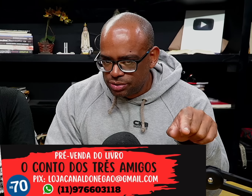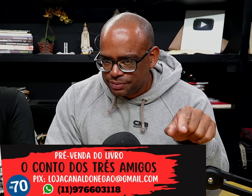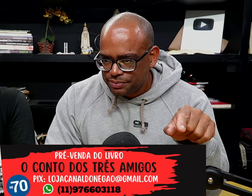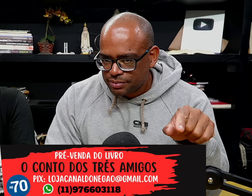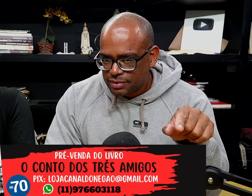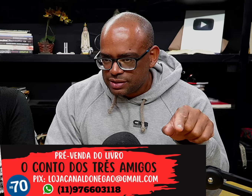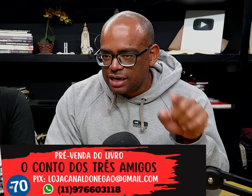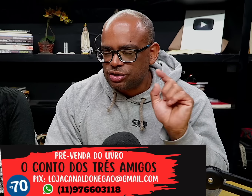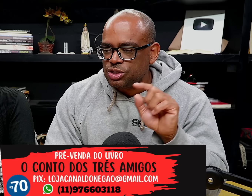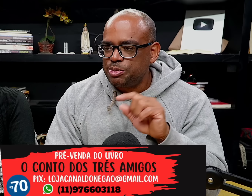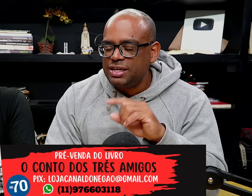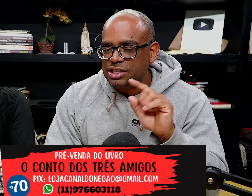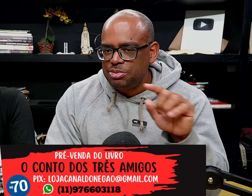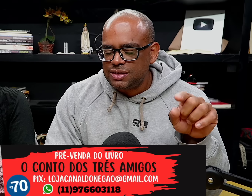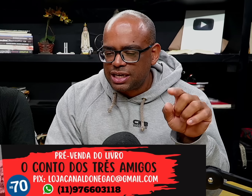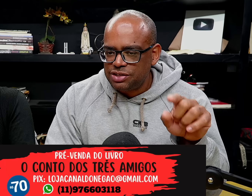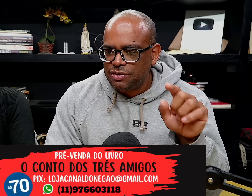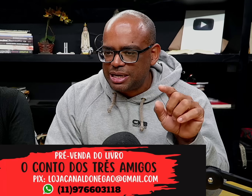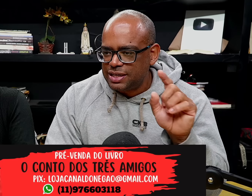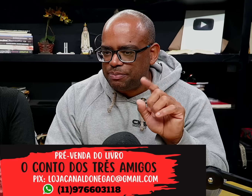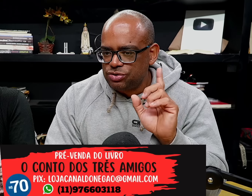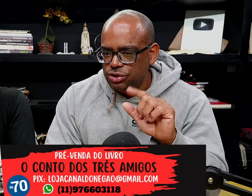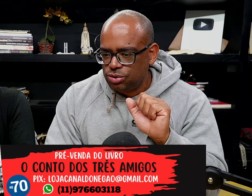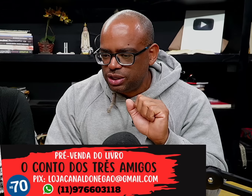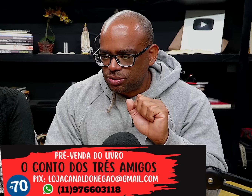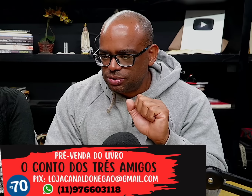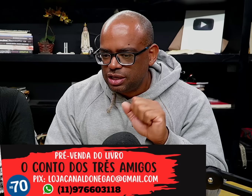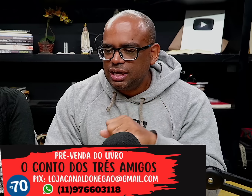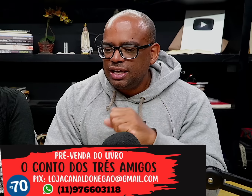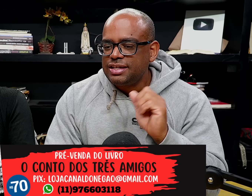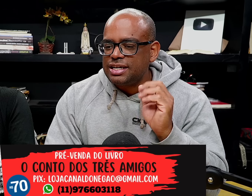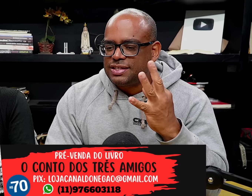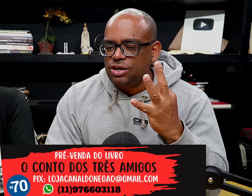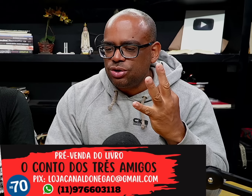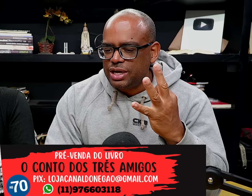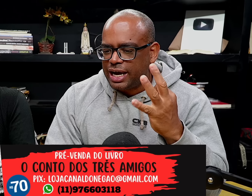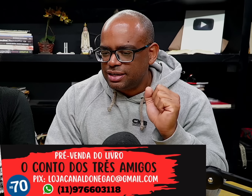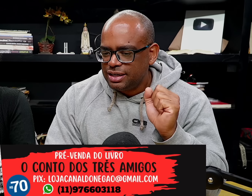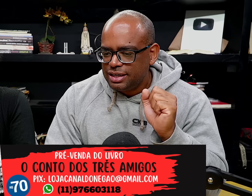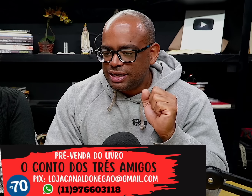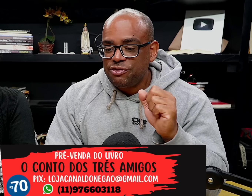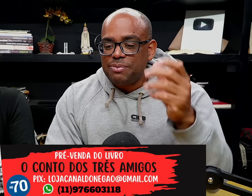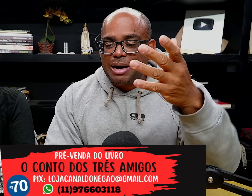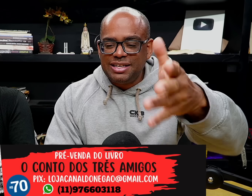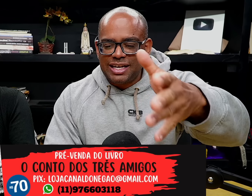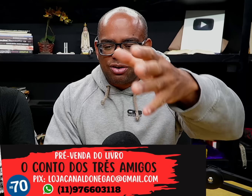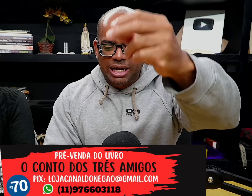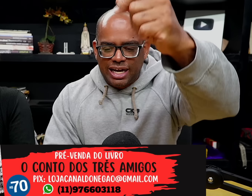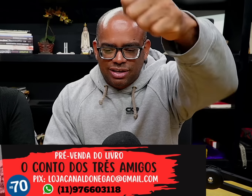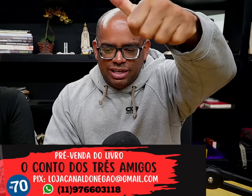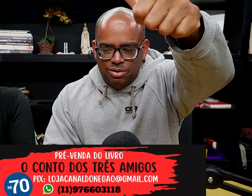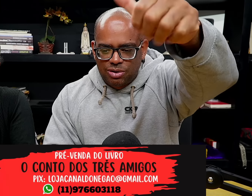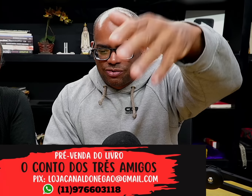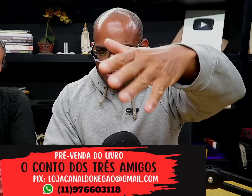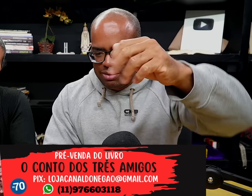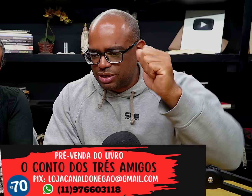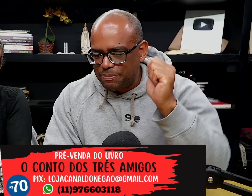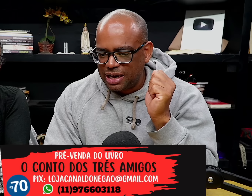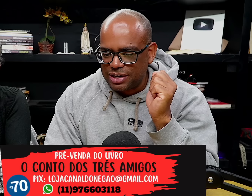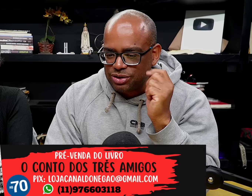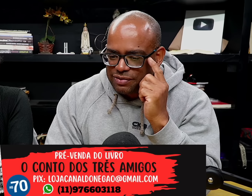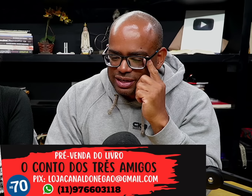currículo certo a sua experiência administrativa baseada pelo seu currículo em terceiro lugar verbalizar obrigado aqui o irmão